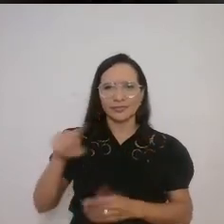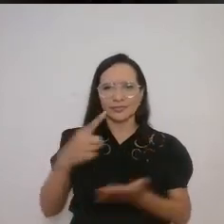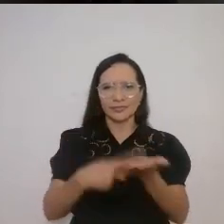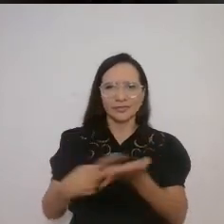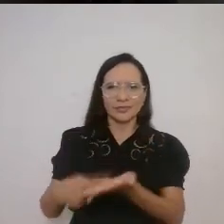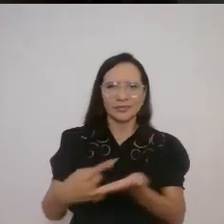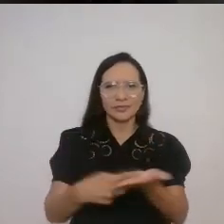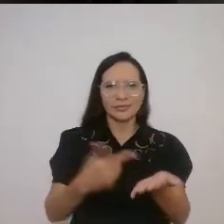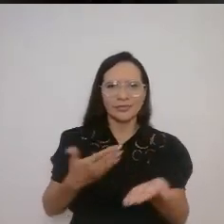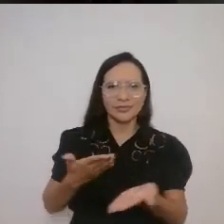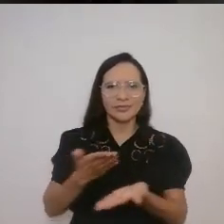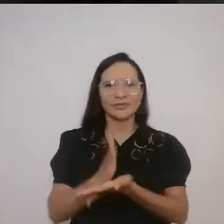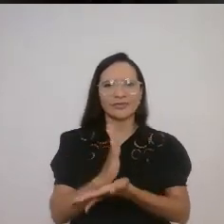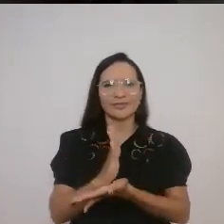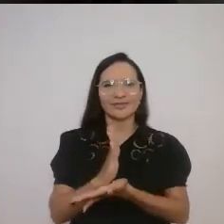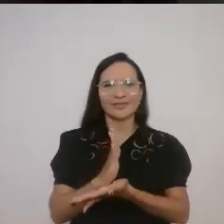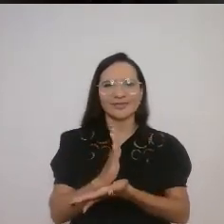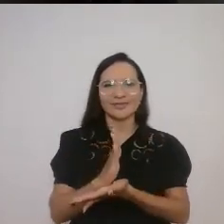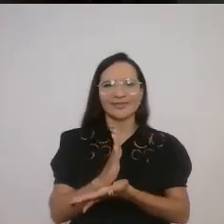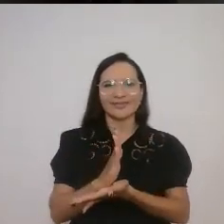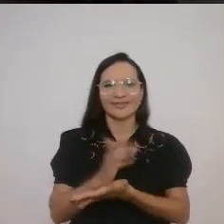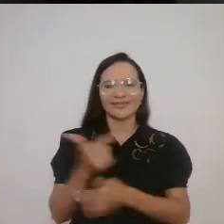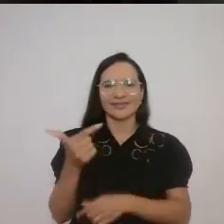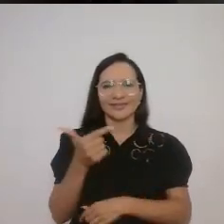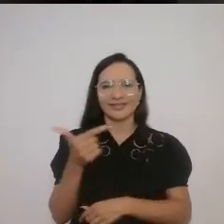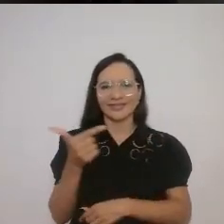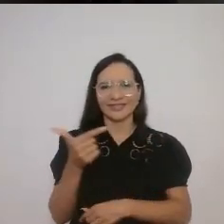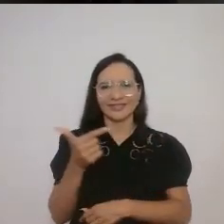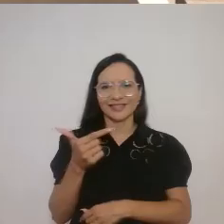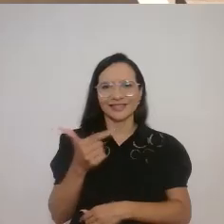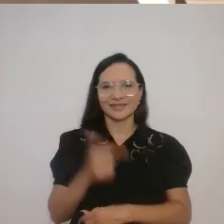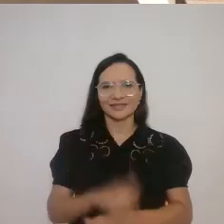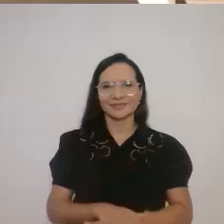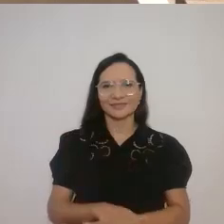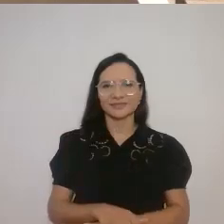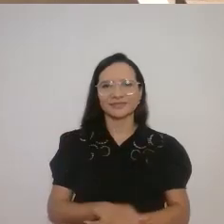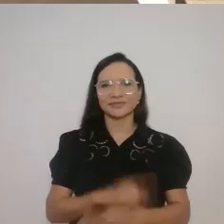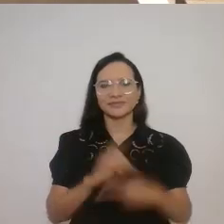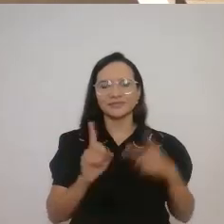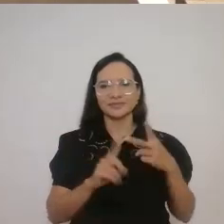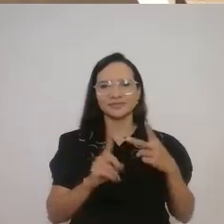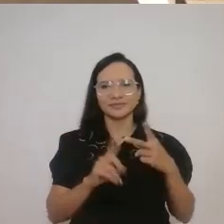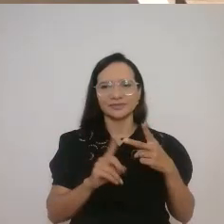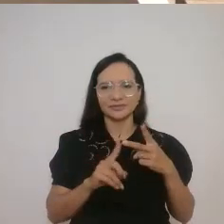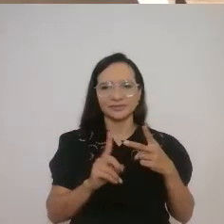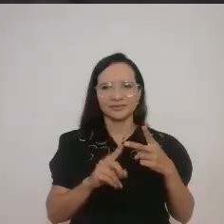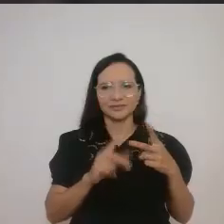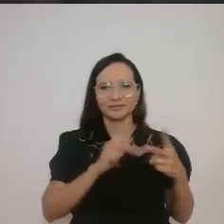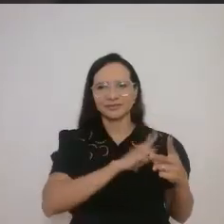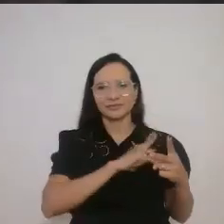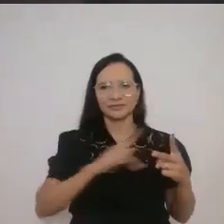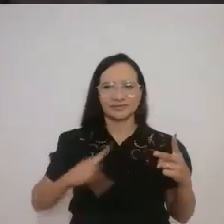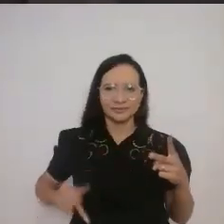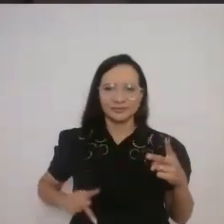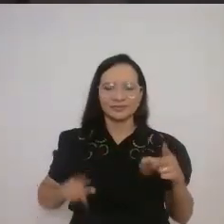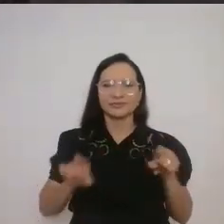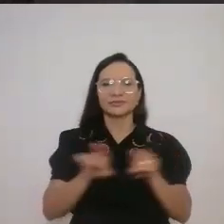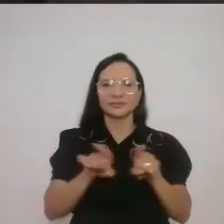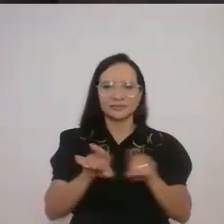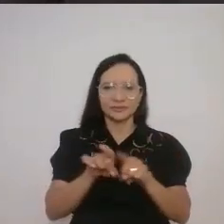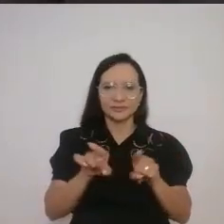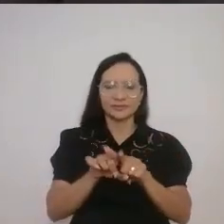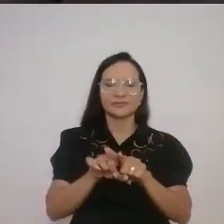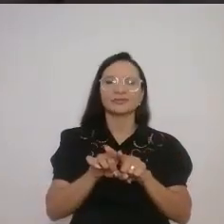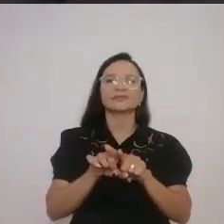aprovada a unanimidade. A segunda proposição do Bardo Amauri. A seguinte, senhor presidente, também é uma moção de congratulações,